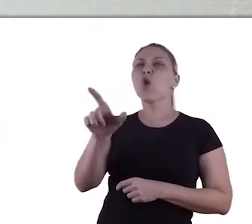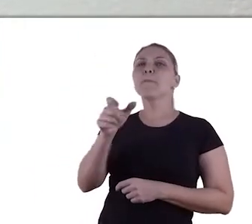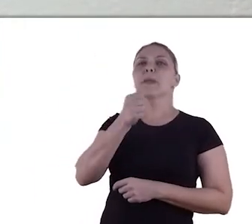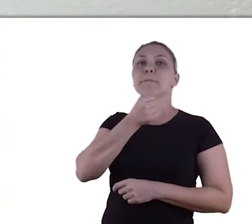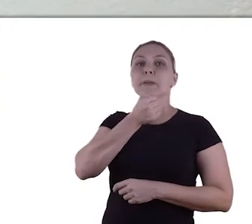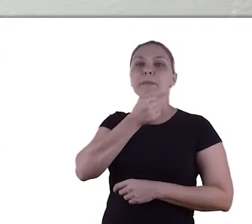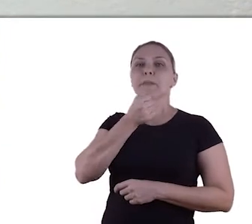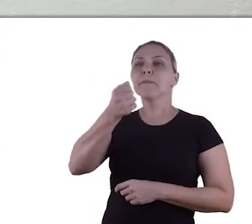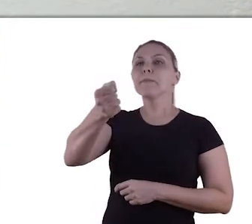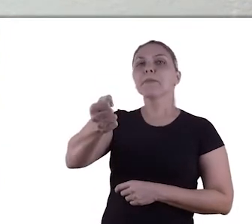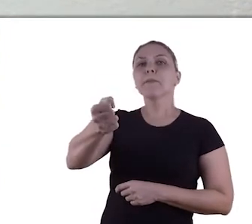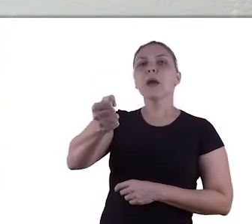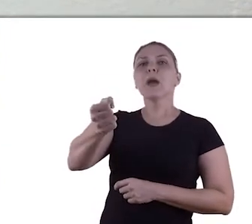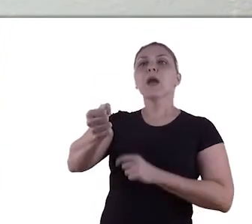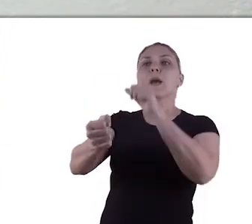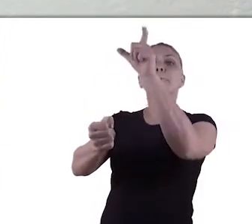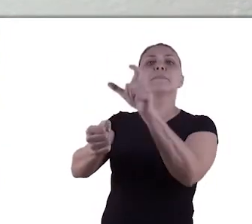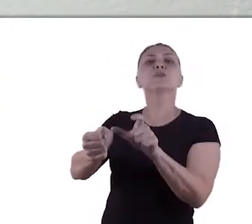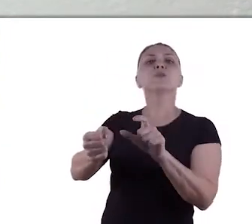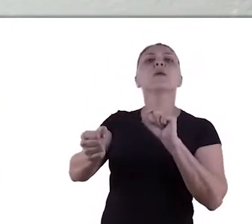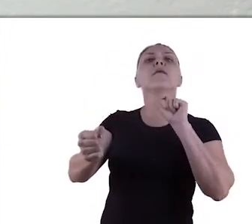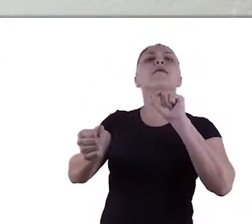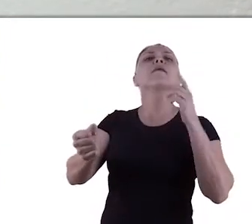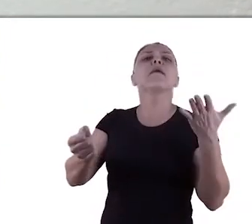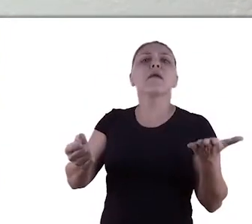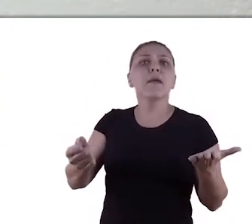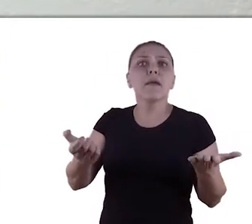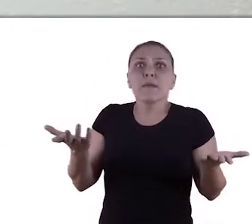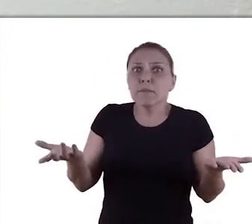qual é a pessoa entrevistada.